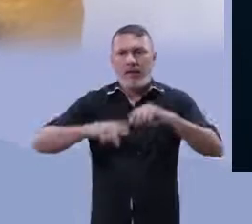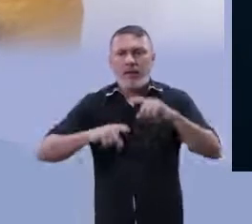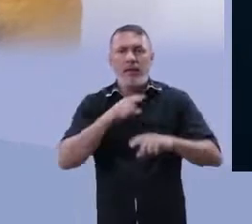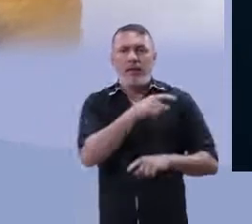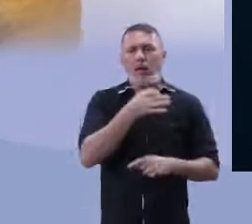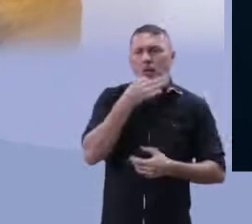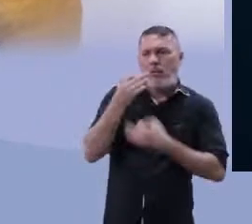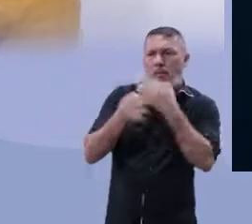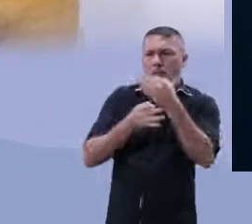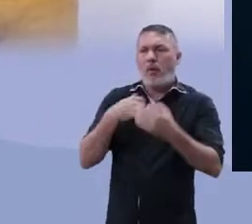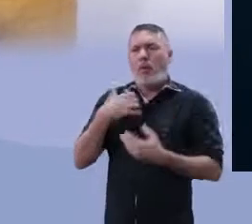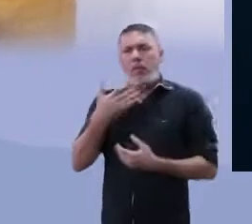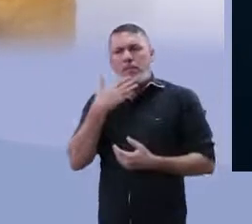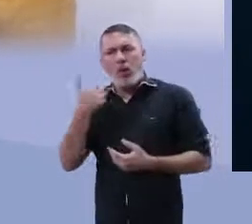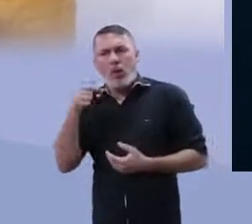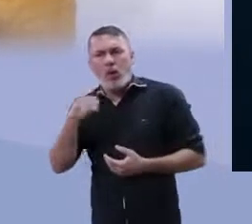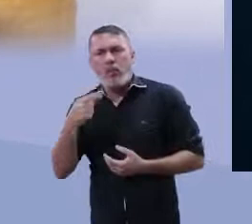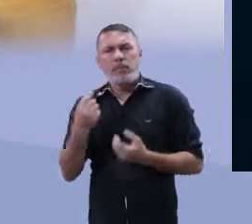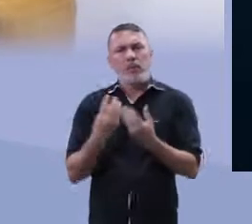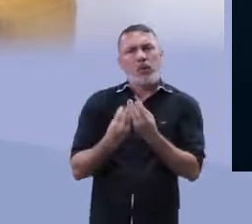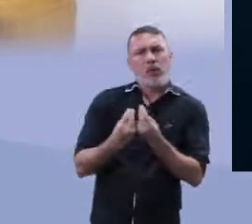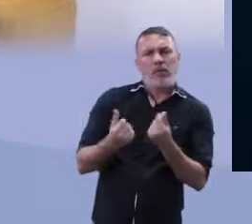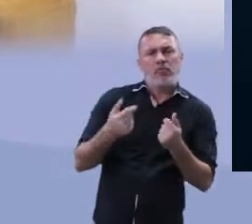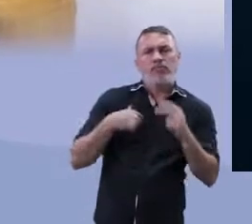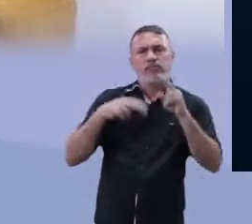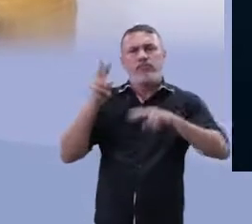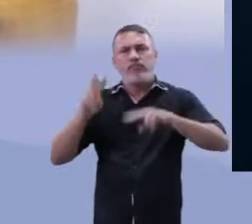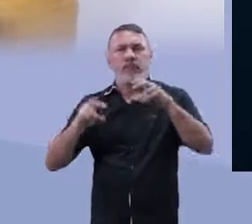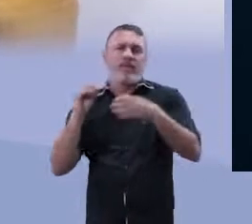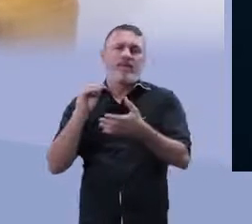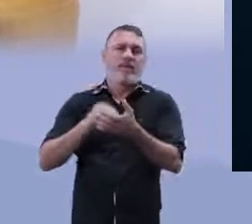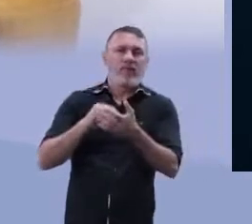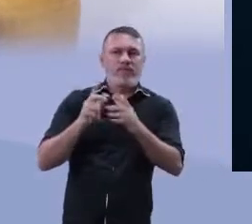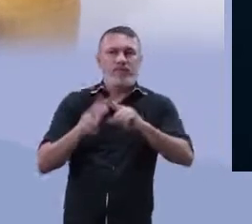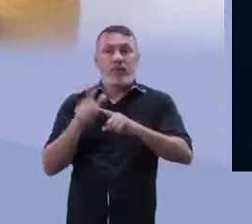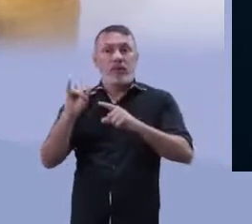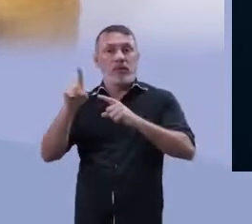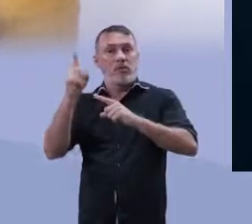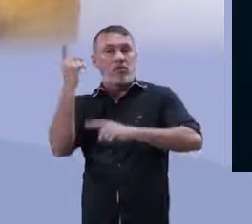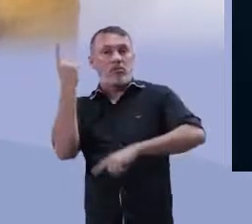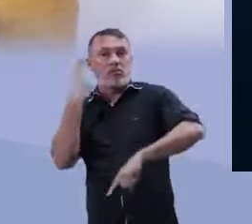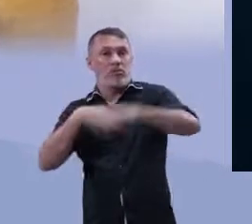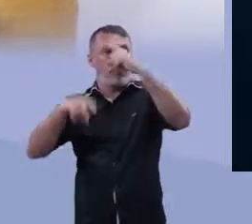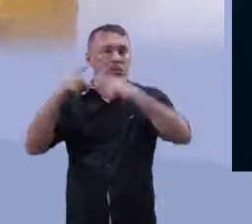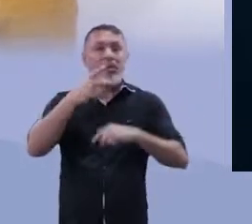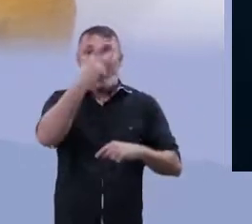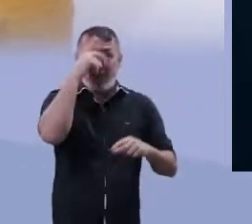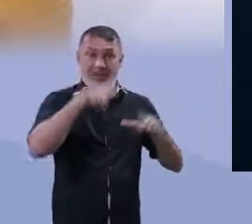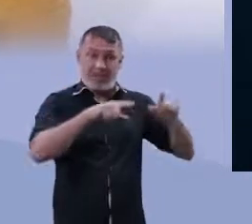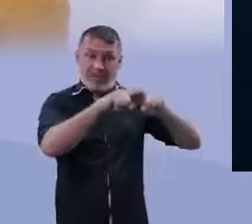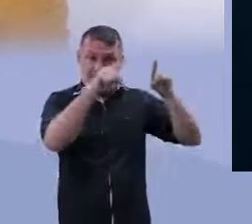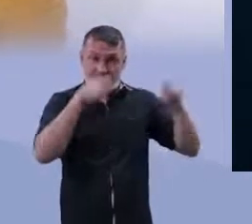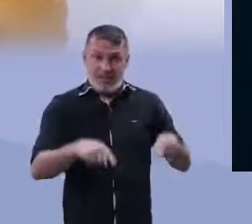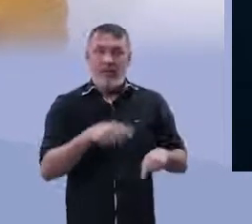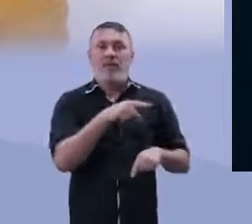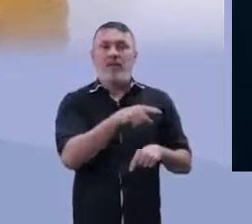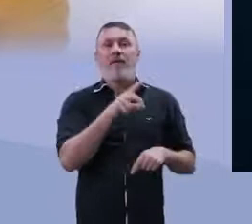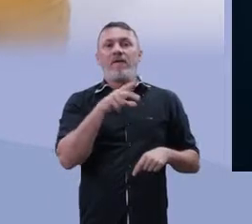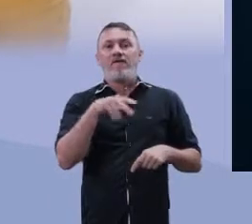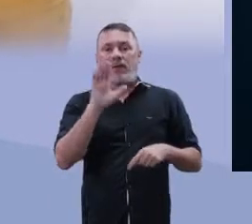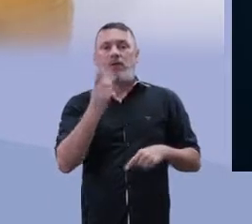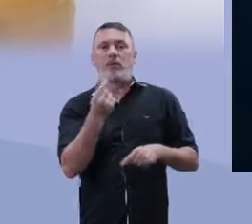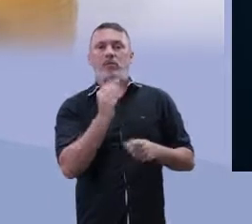esse produto, ou seja, jogar a qualidade do produto lá em cima, esse funcionário ele vai ser